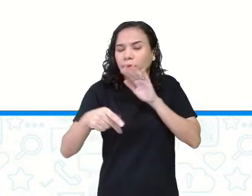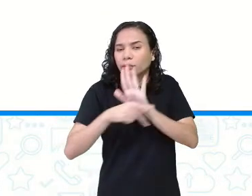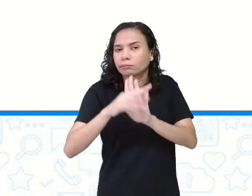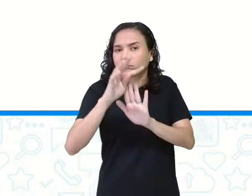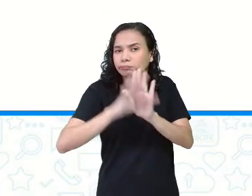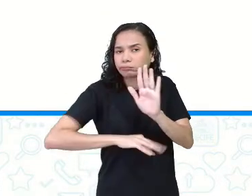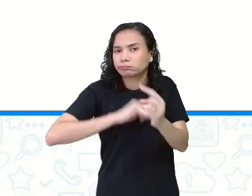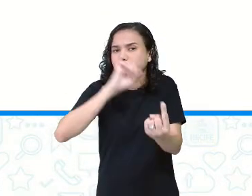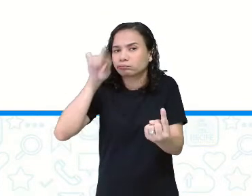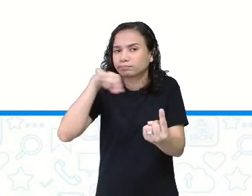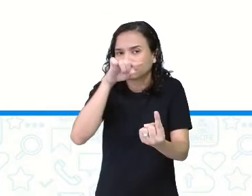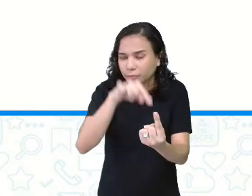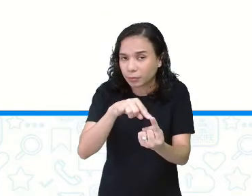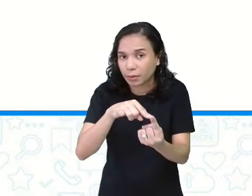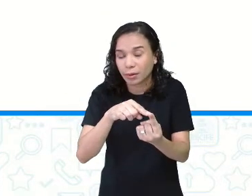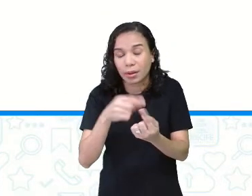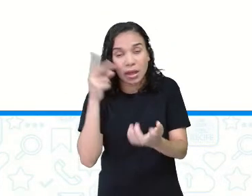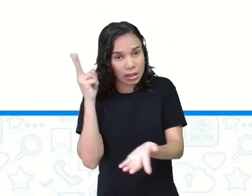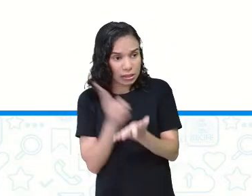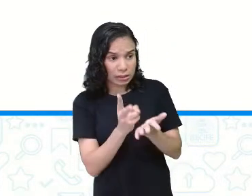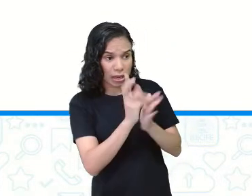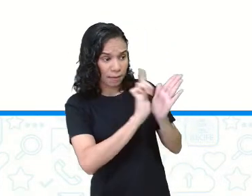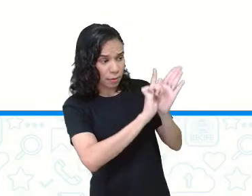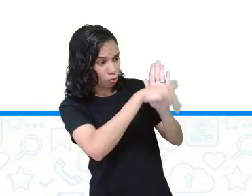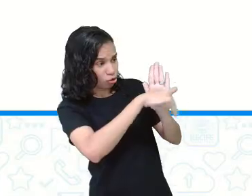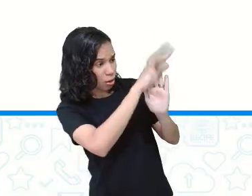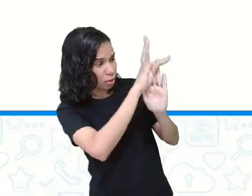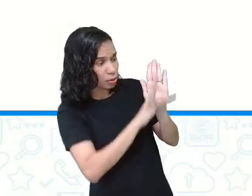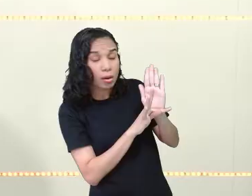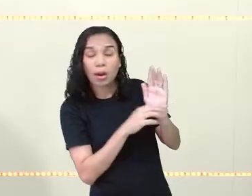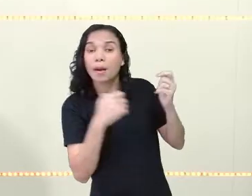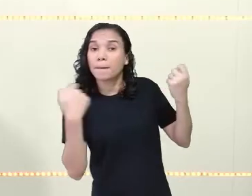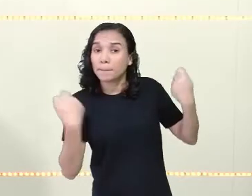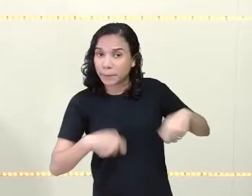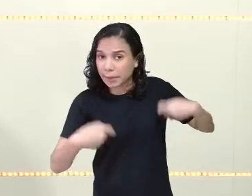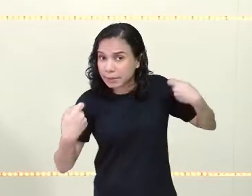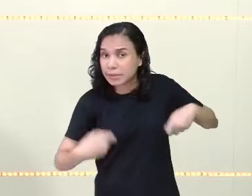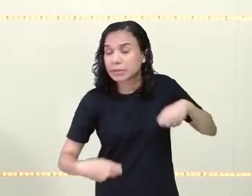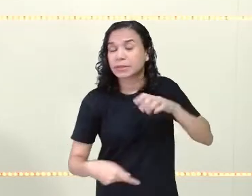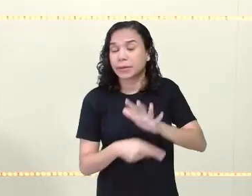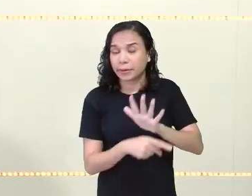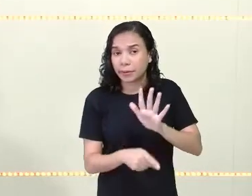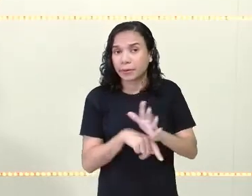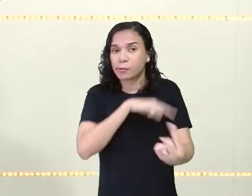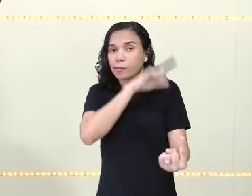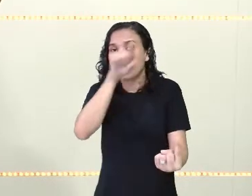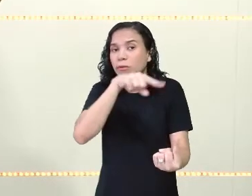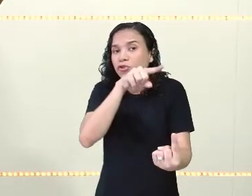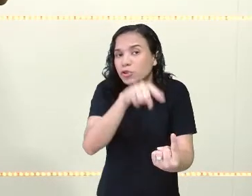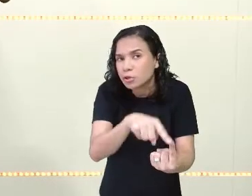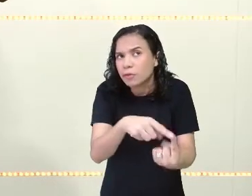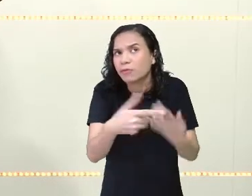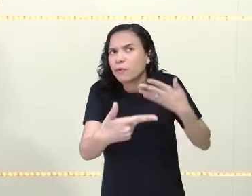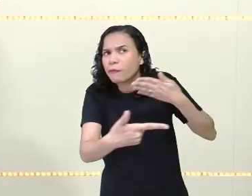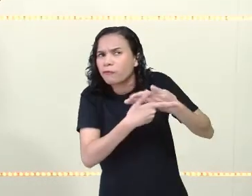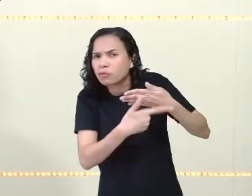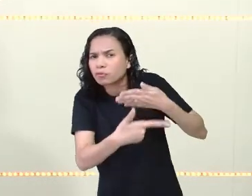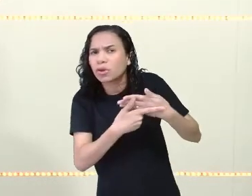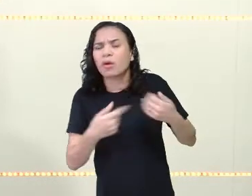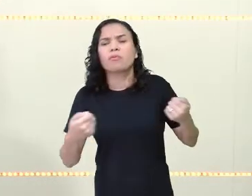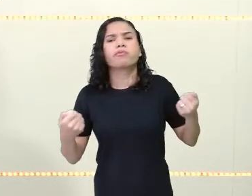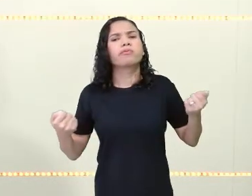texto serve? Todo gênero textual, como eu falei para vocês, tem uma serventia. Então, esse